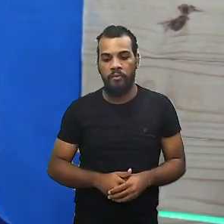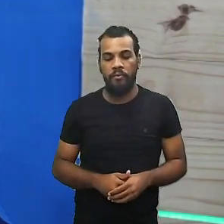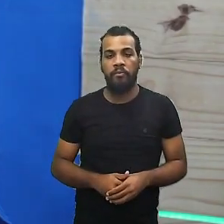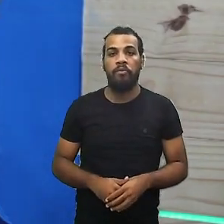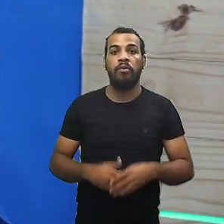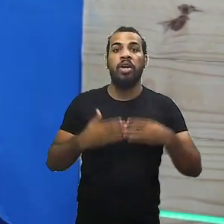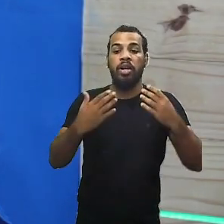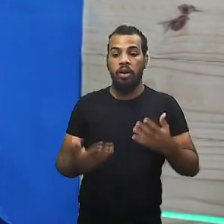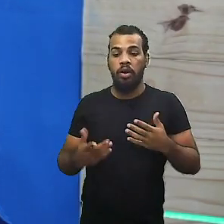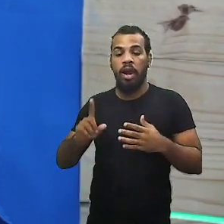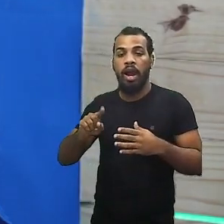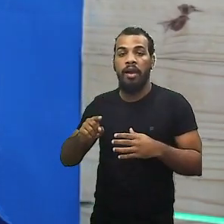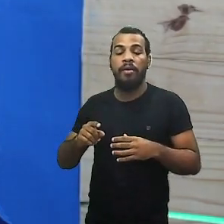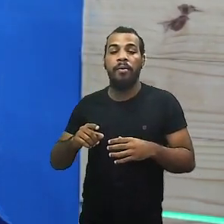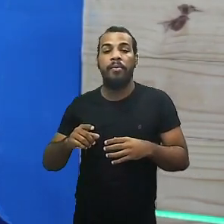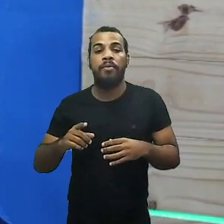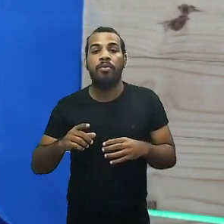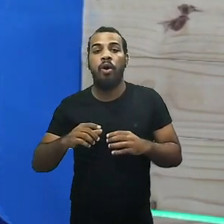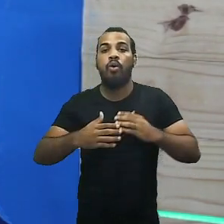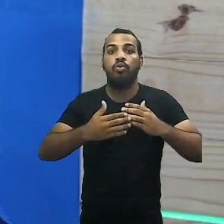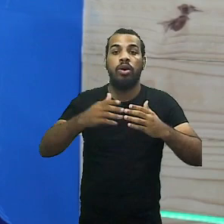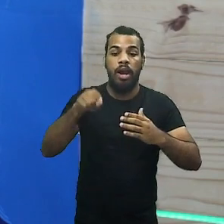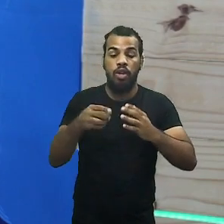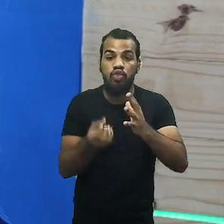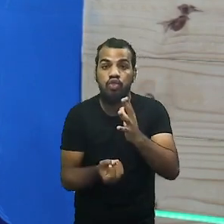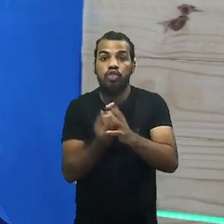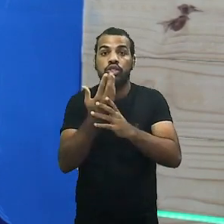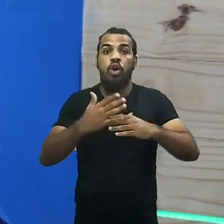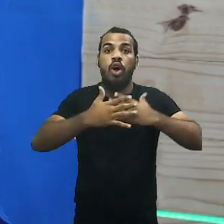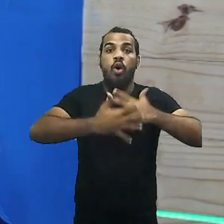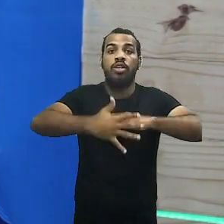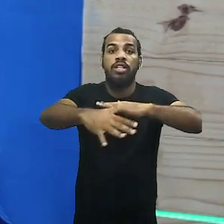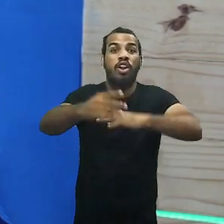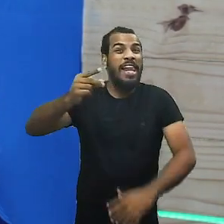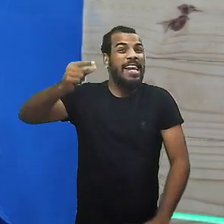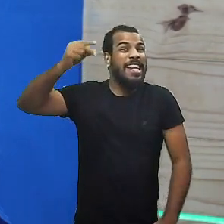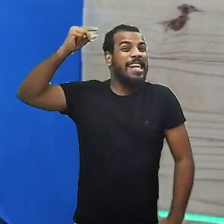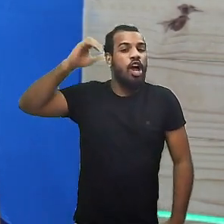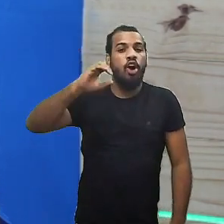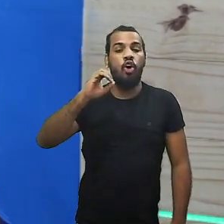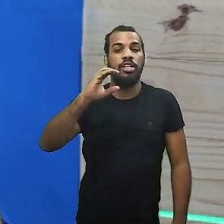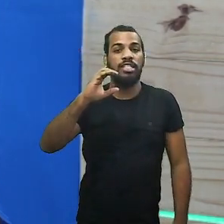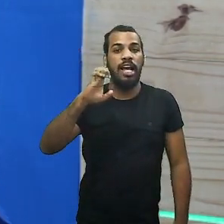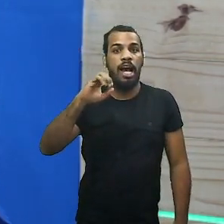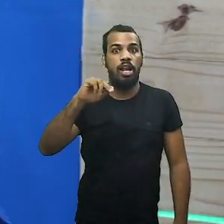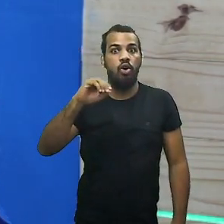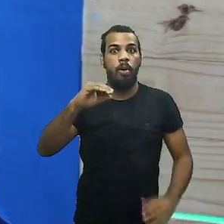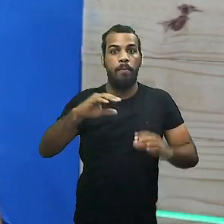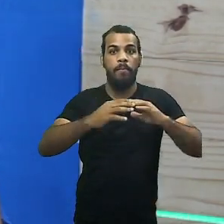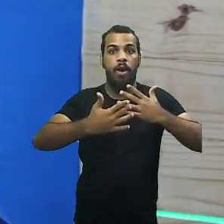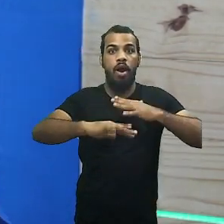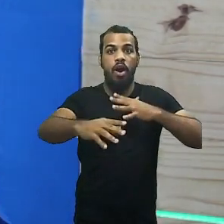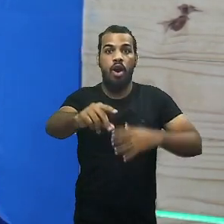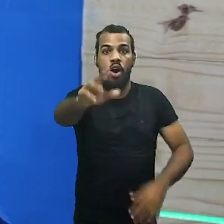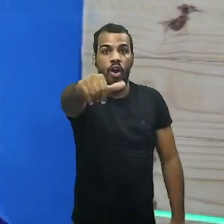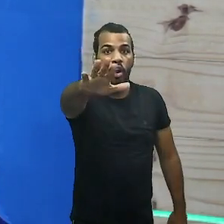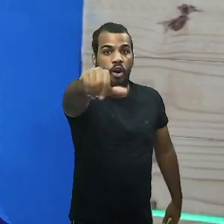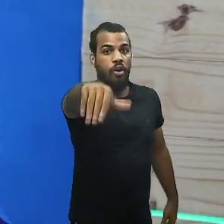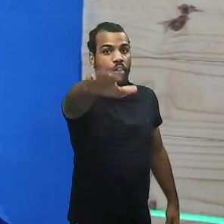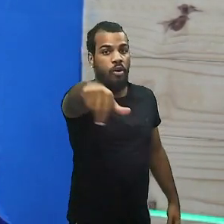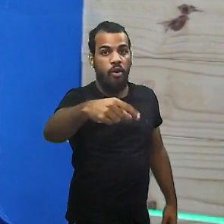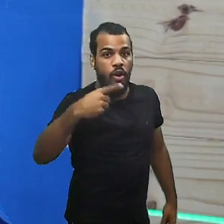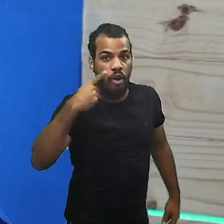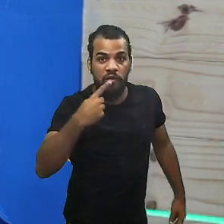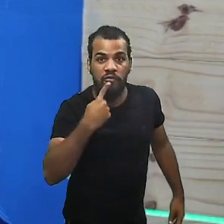oceanos primitivos. Lembrem que eles surgiram nos oceanos primitivos. E assim, como eles surgiram nos oceanos primitivos, eu disse